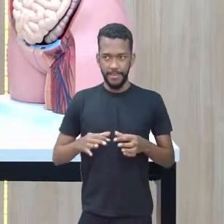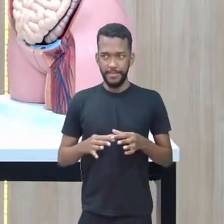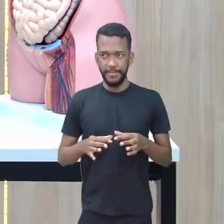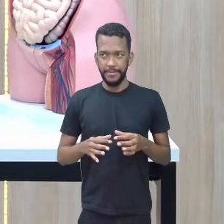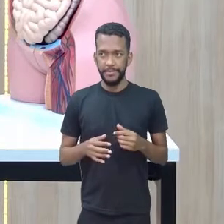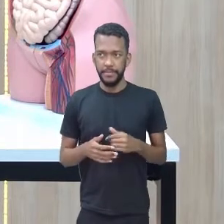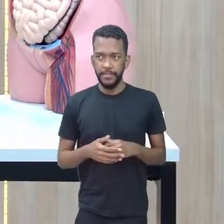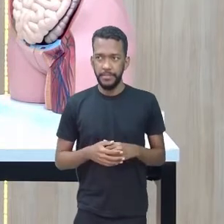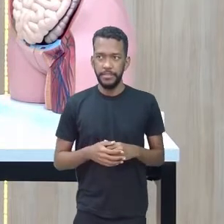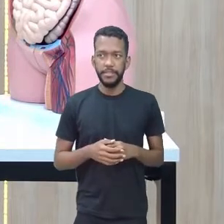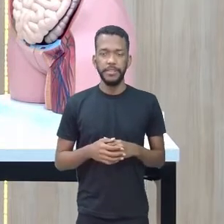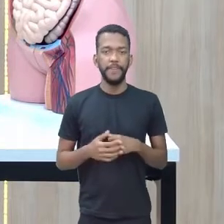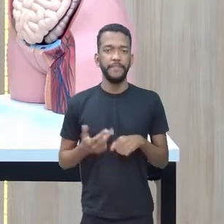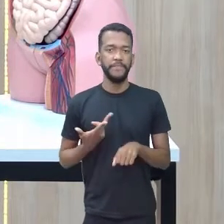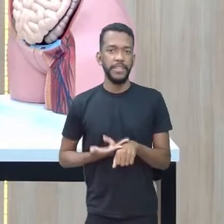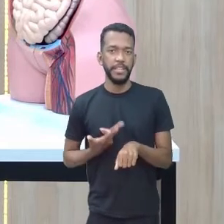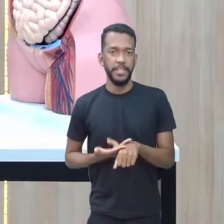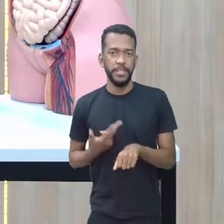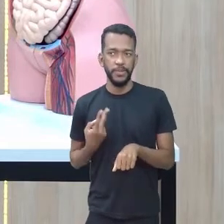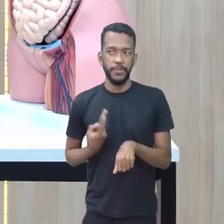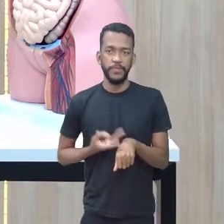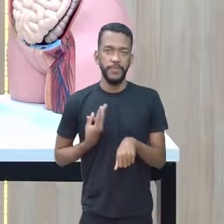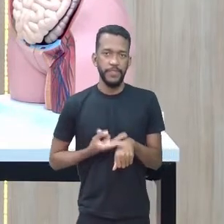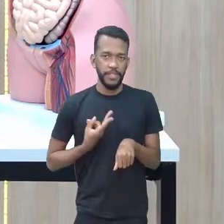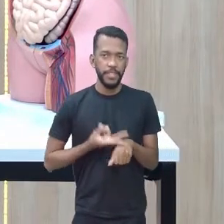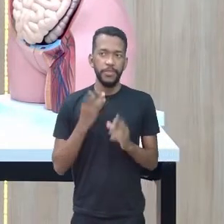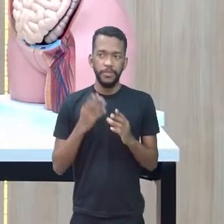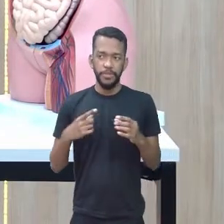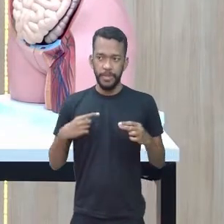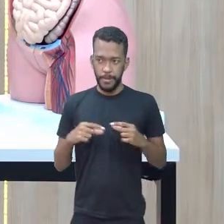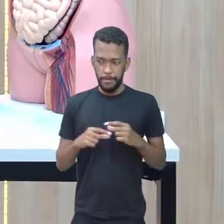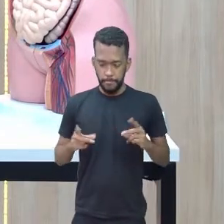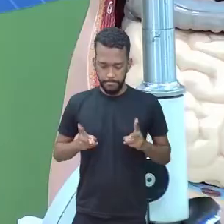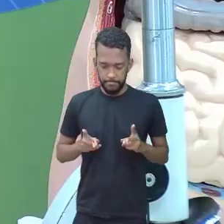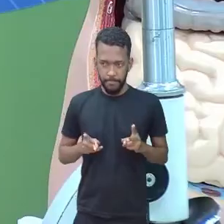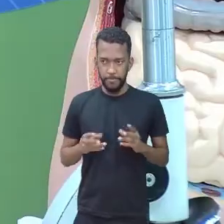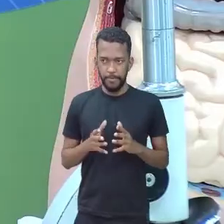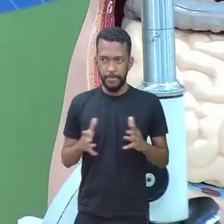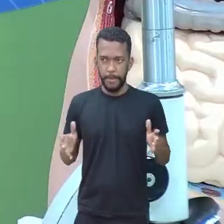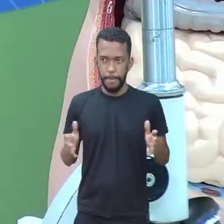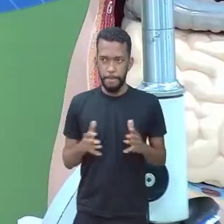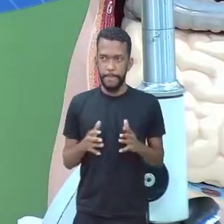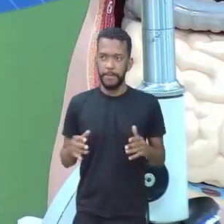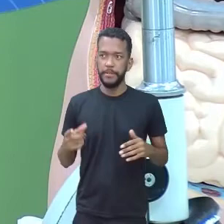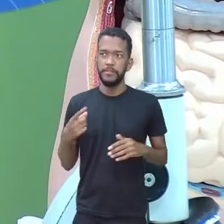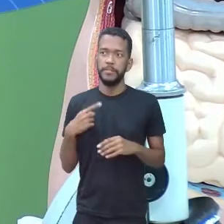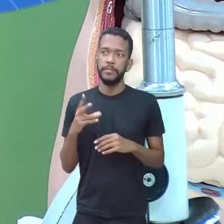um pedacinho de vidro, né, todos do mesmo tamanho, e nós vamos